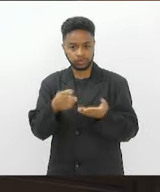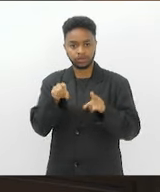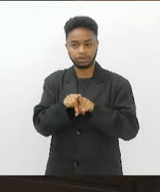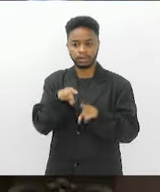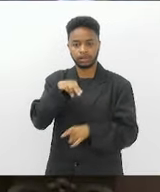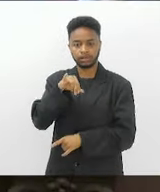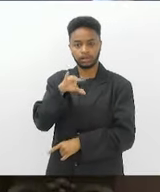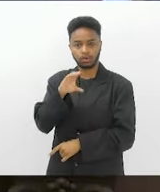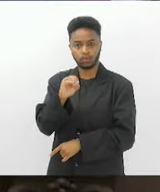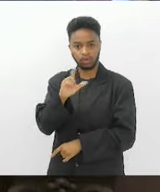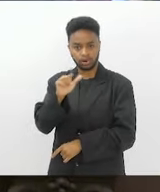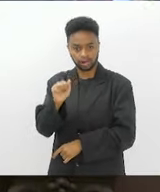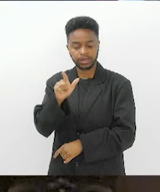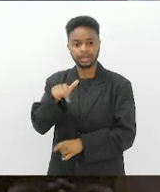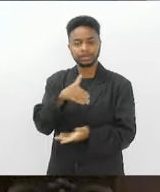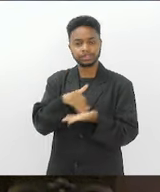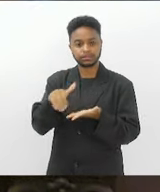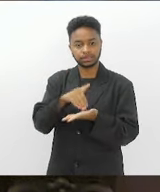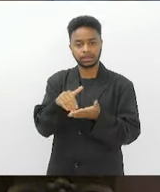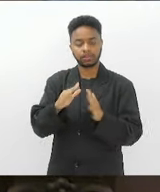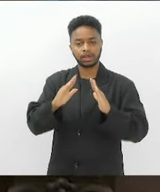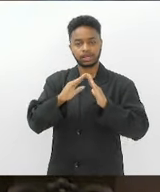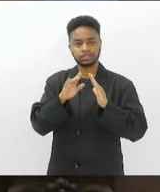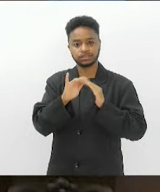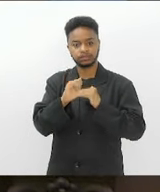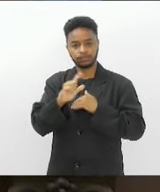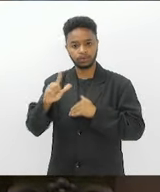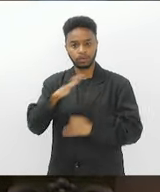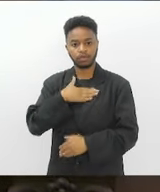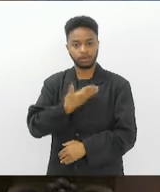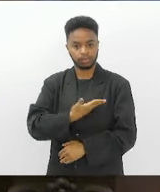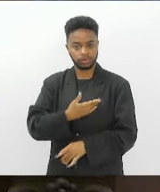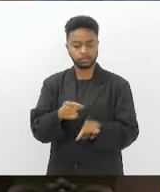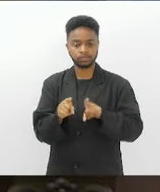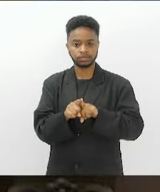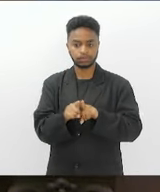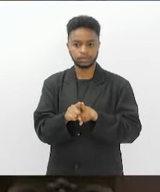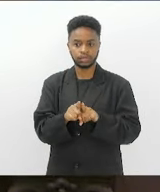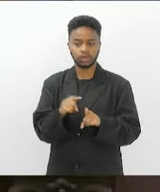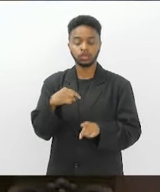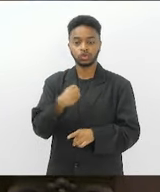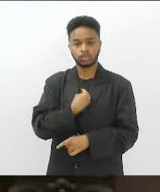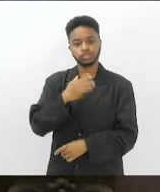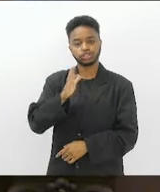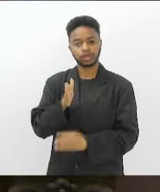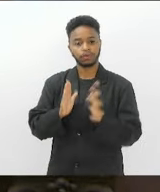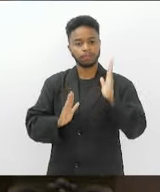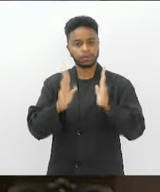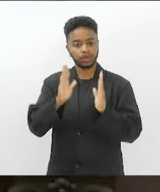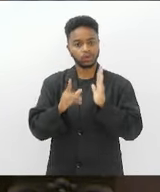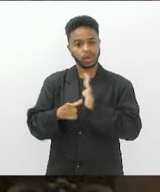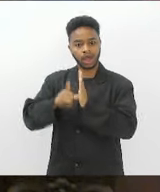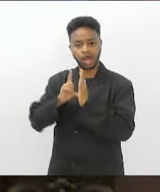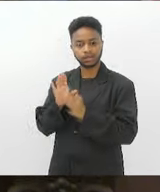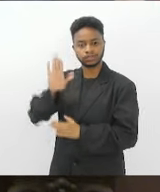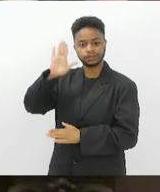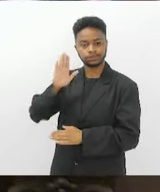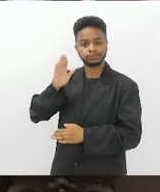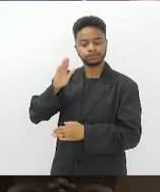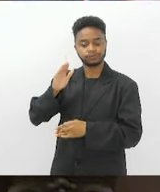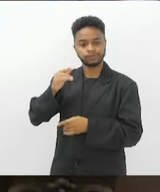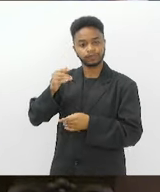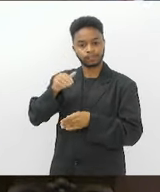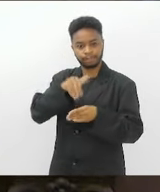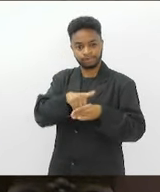secretário da Casa Civil, meu querido amigo. A gente já está no período pré-eleitoral, então já estamos gastando muita sola